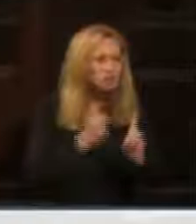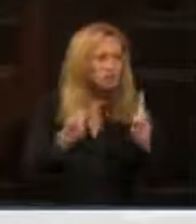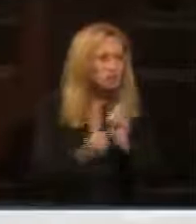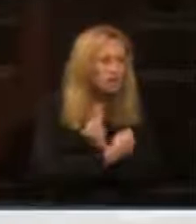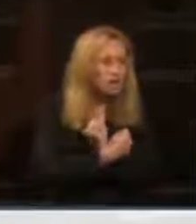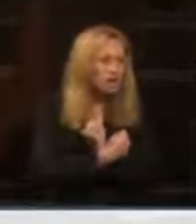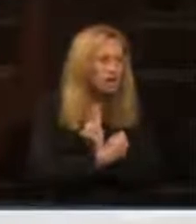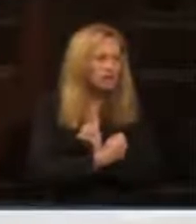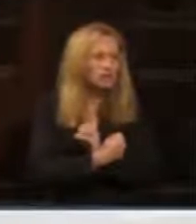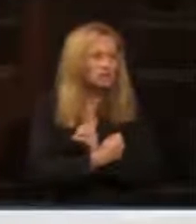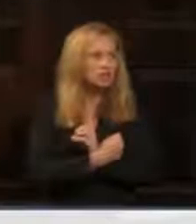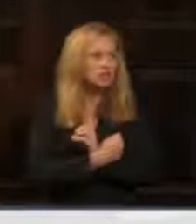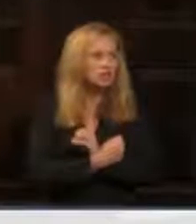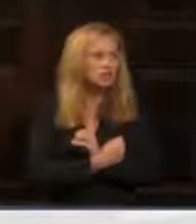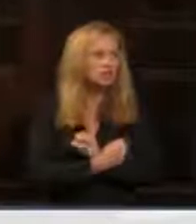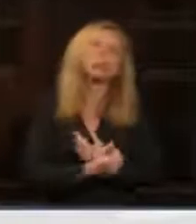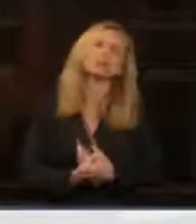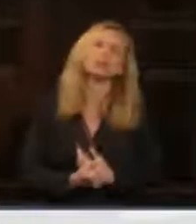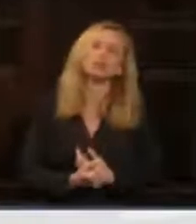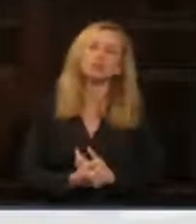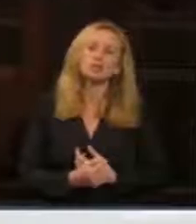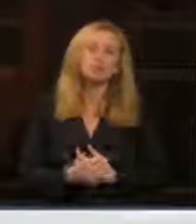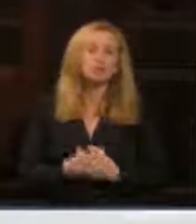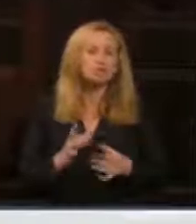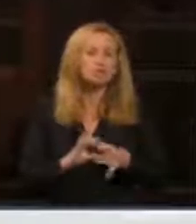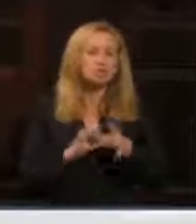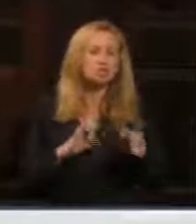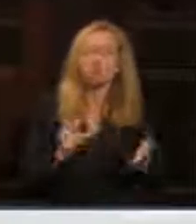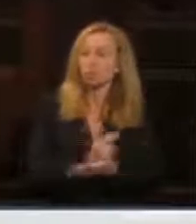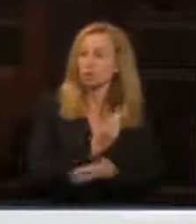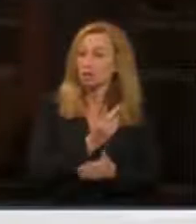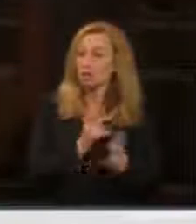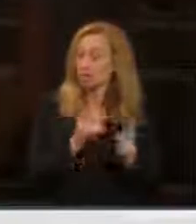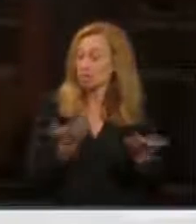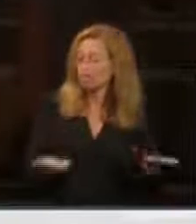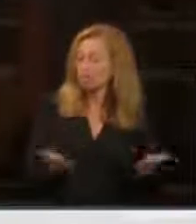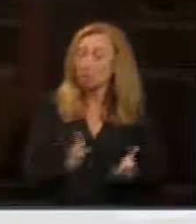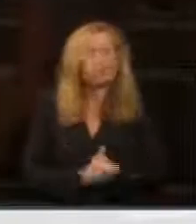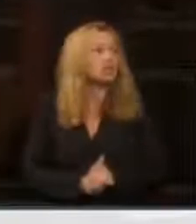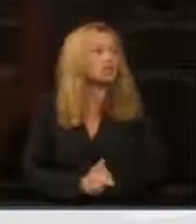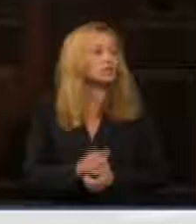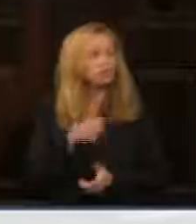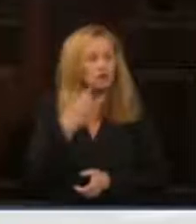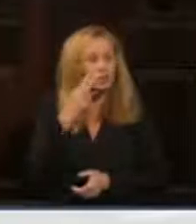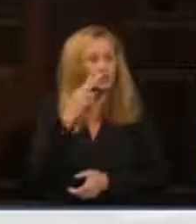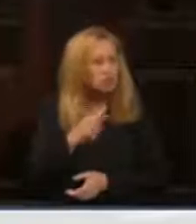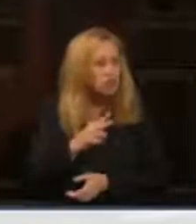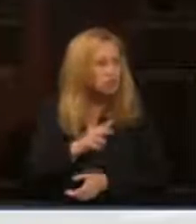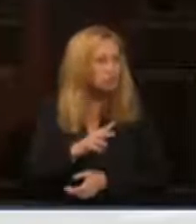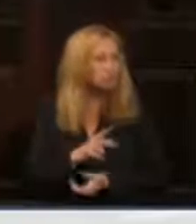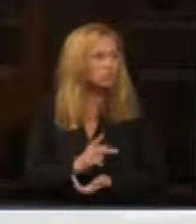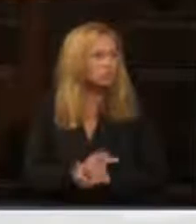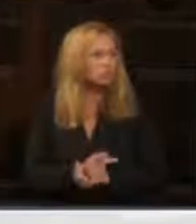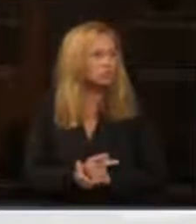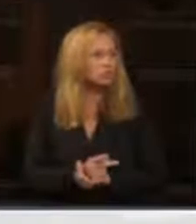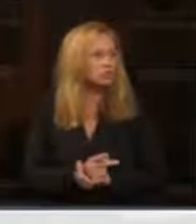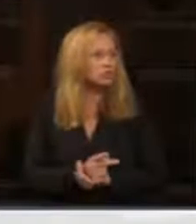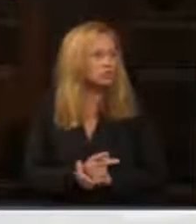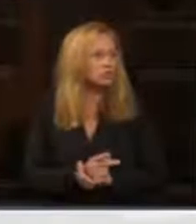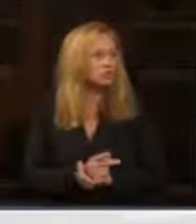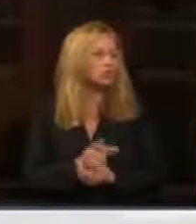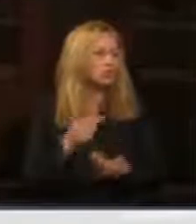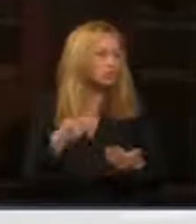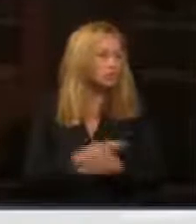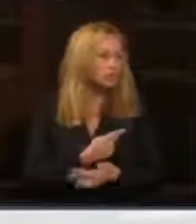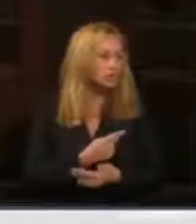não naturalizar isso que está acontecendo. Quando a gente vê essas vítimas, né, o Fórum Brasileiro de